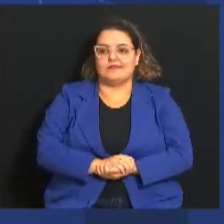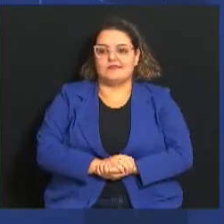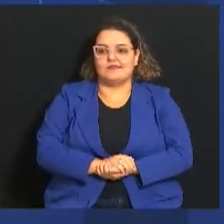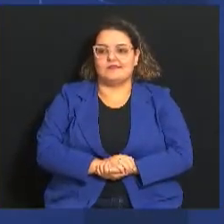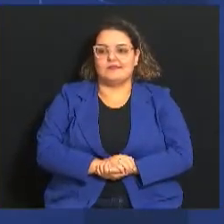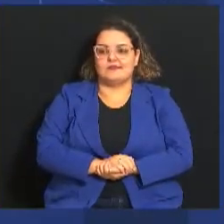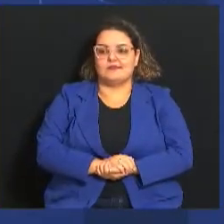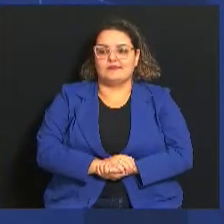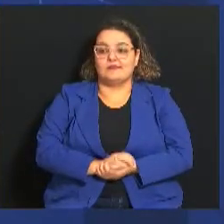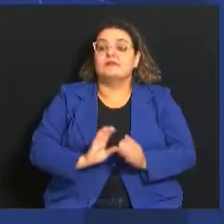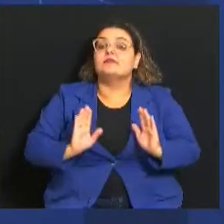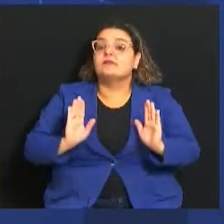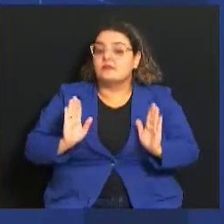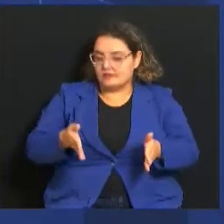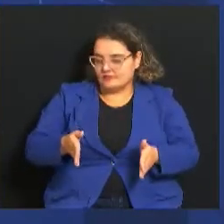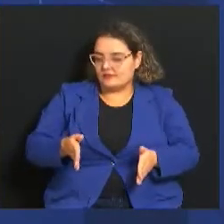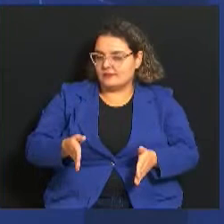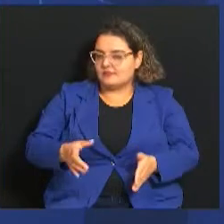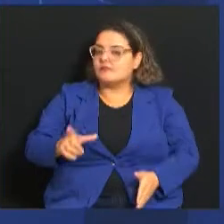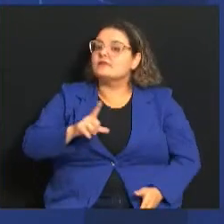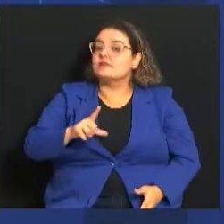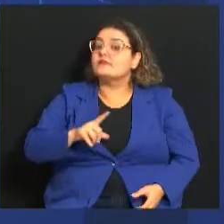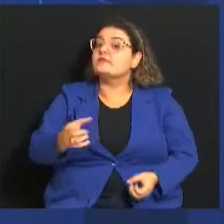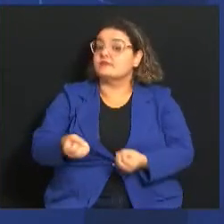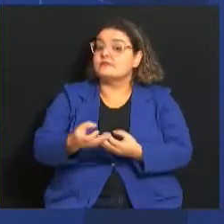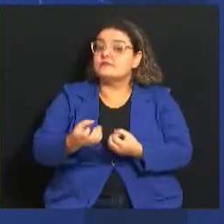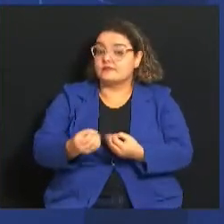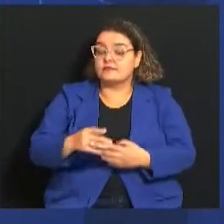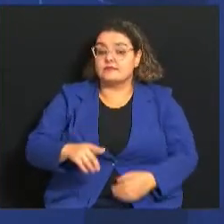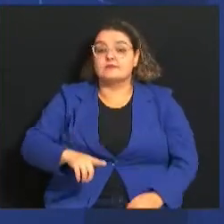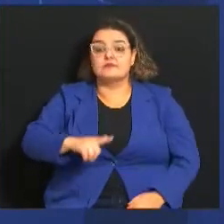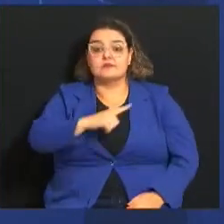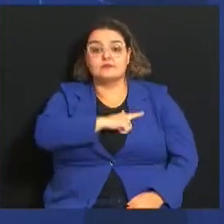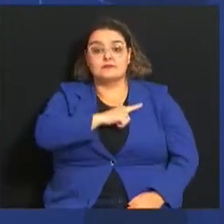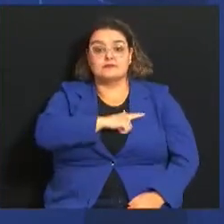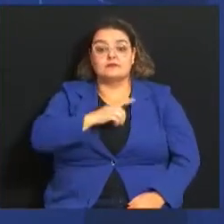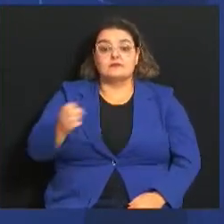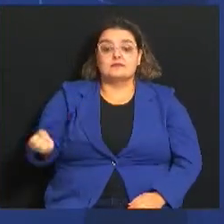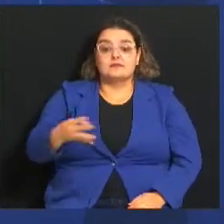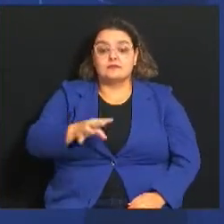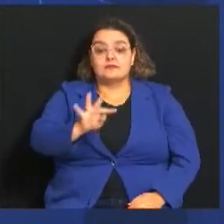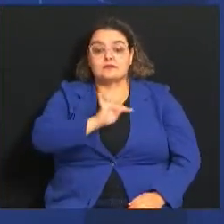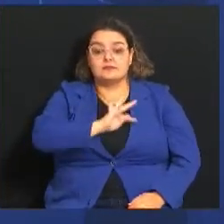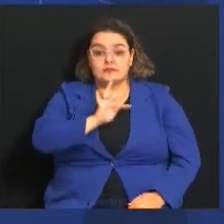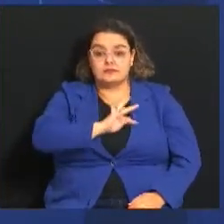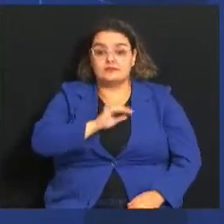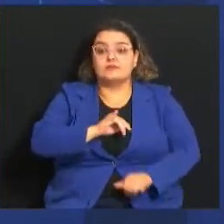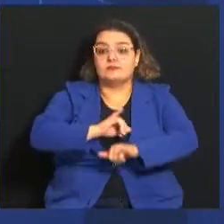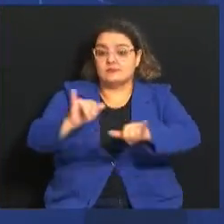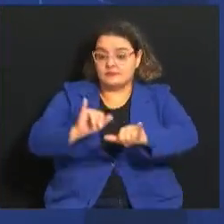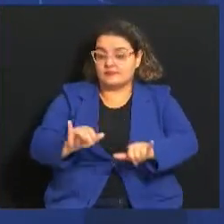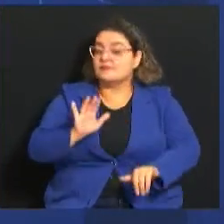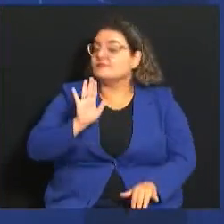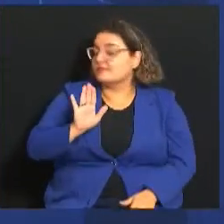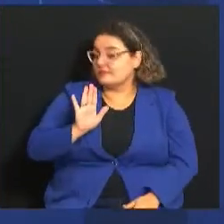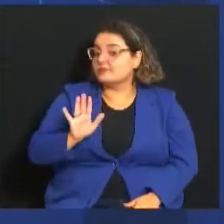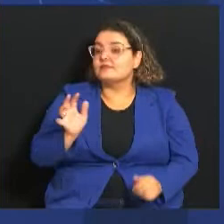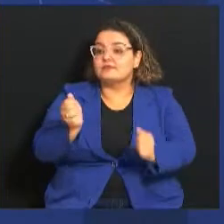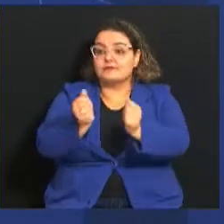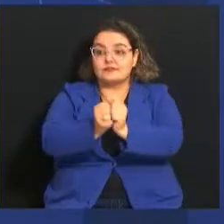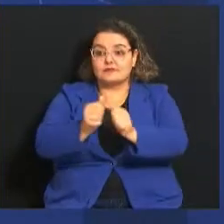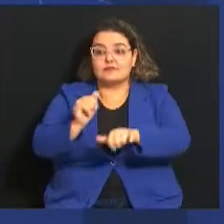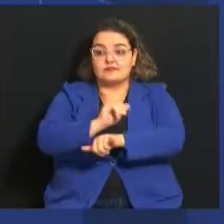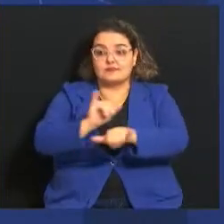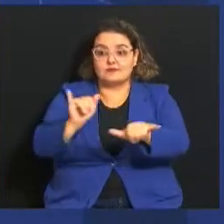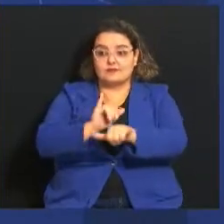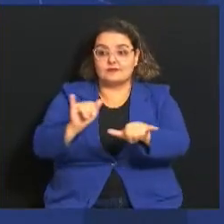E já tem informação em Guarani com um novo treinador. A gente informa daqui a pouco, junto com as notícias